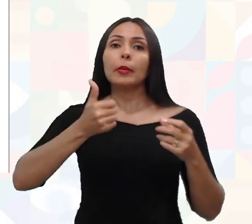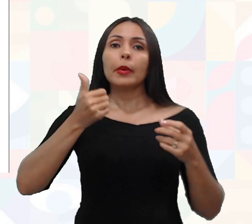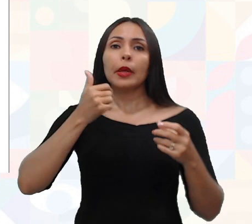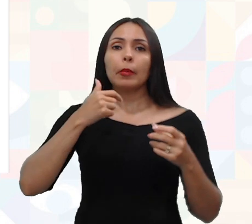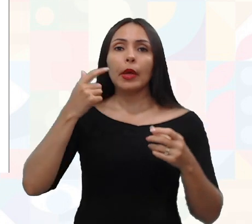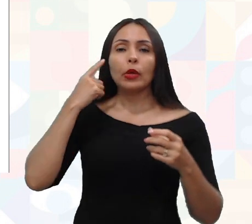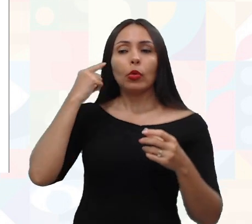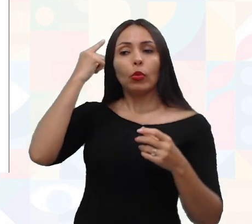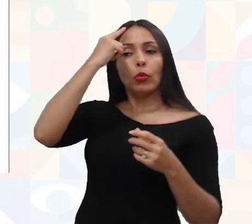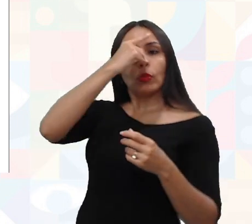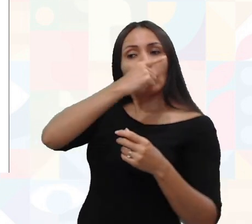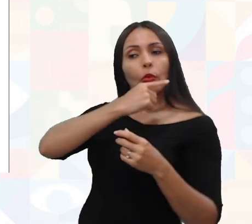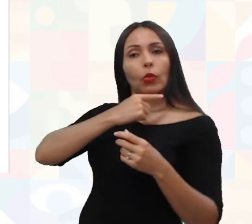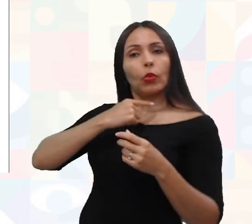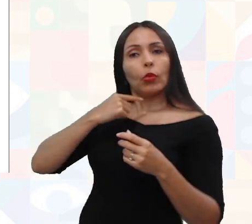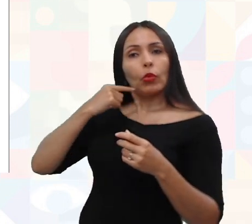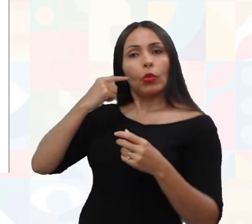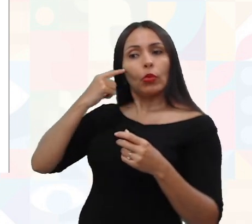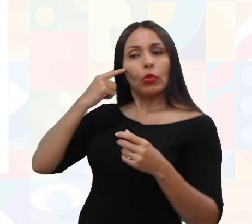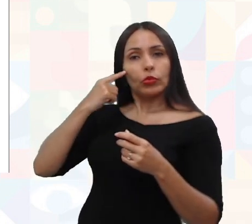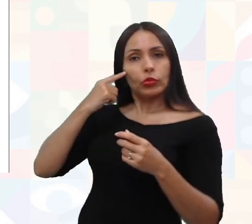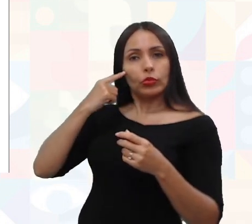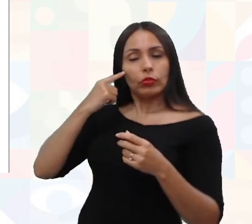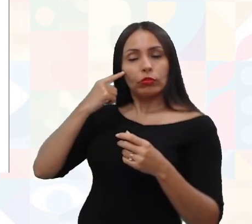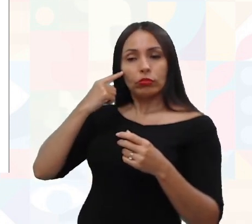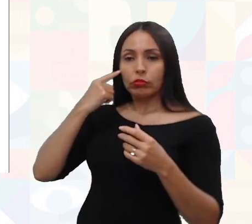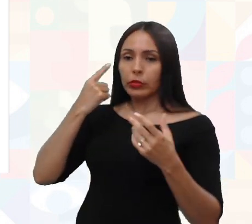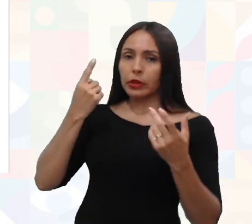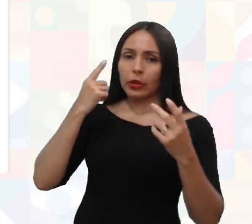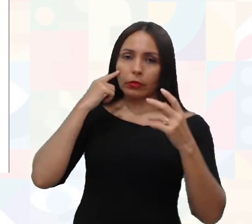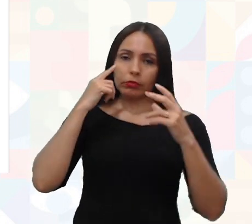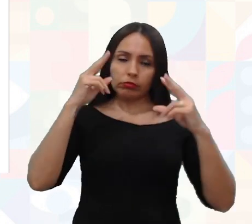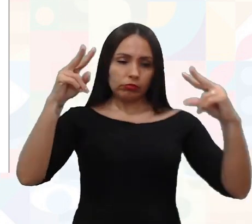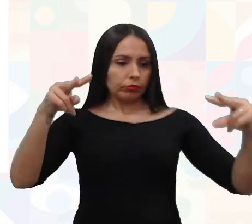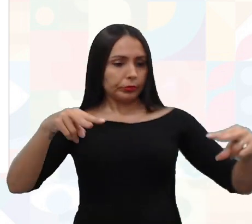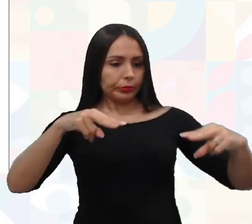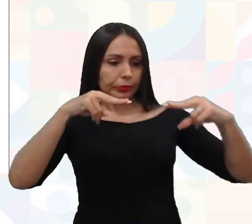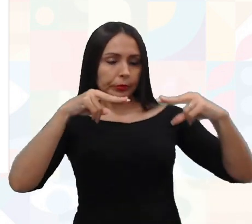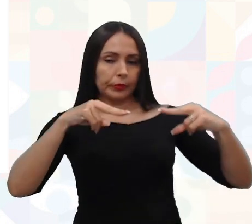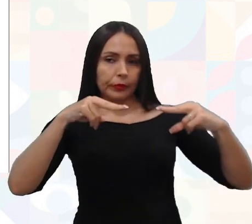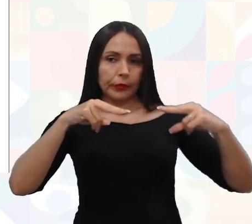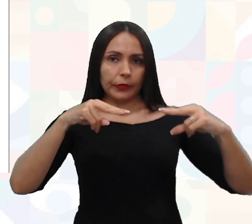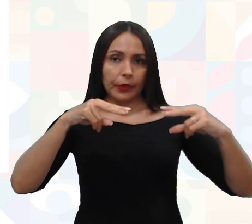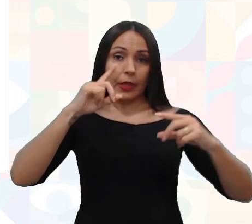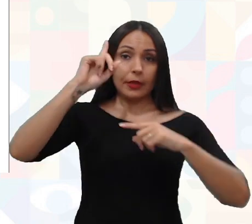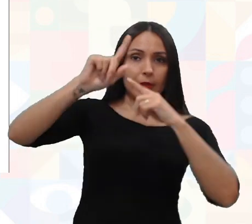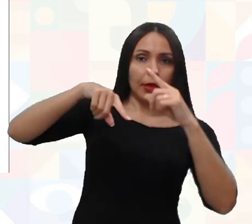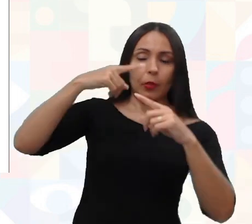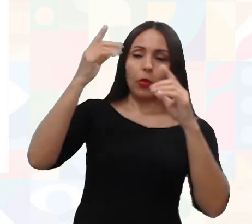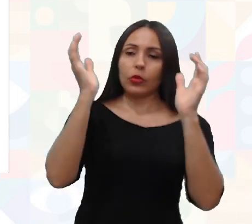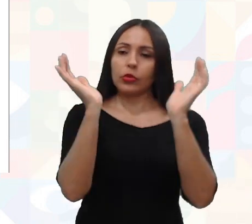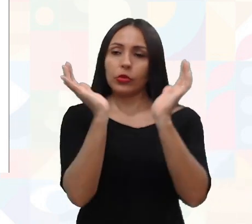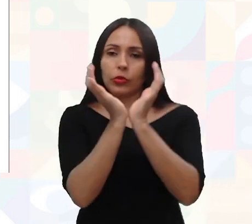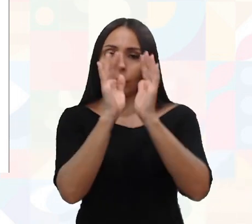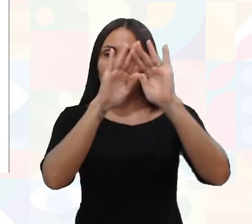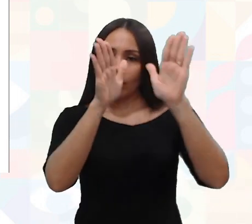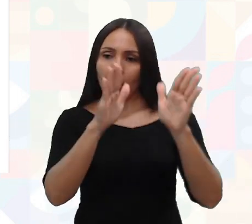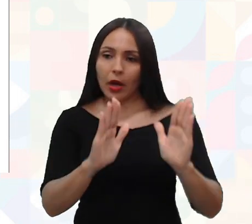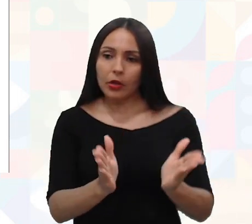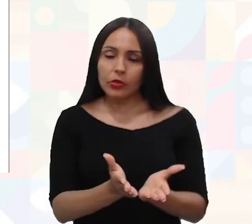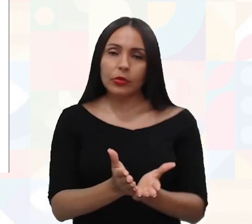né? E outras vão perceber primeiro o vaso. Então depende de como o seu cérebro identifica essa